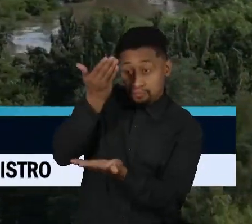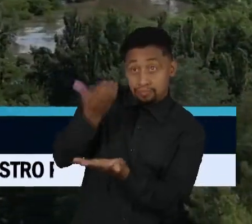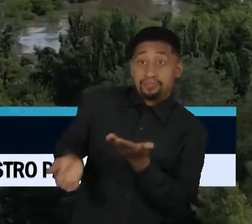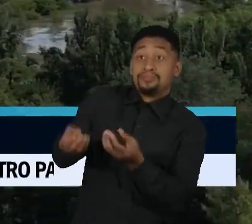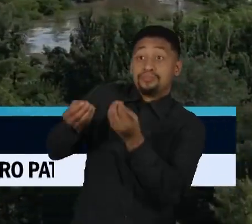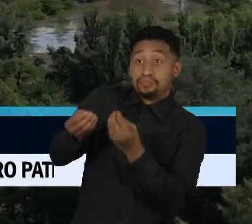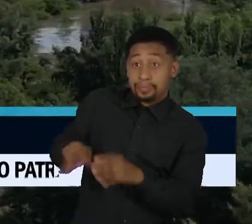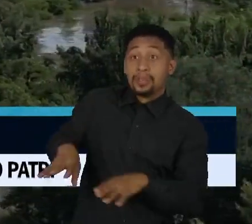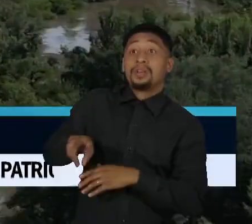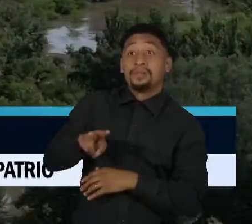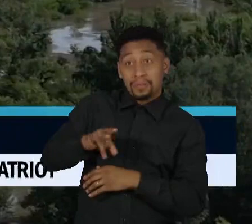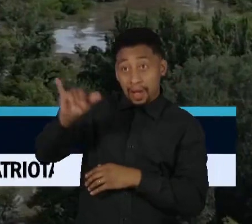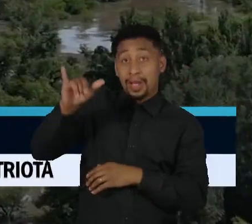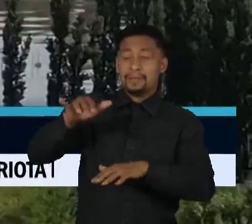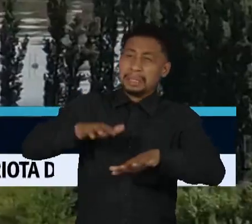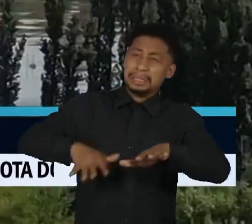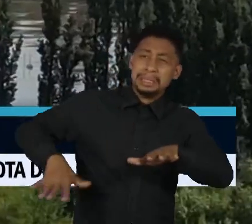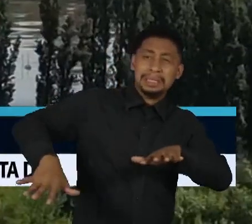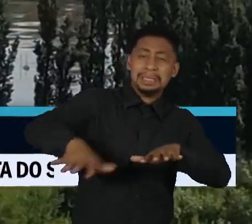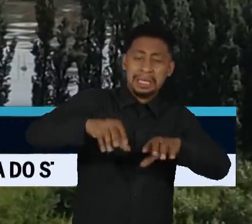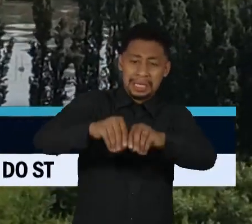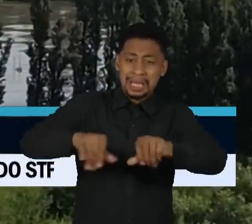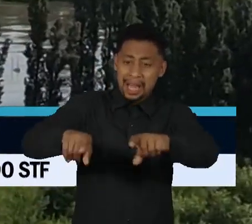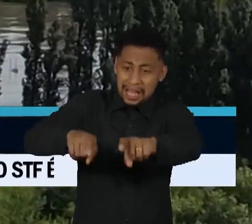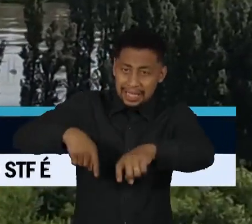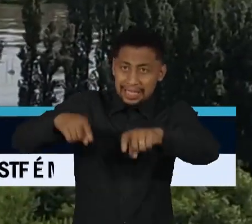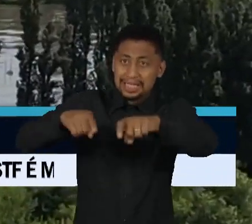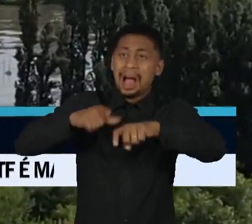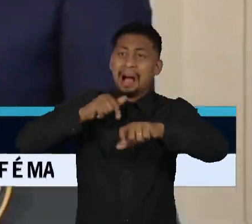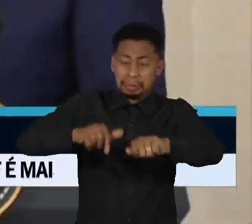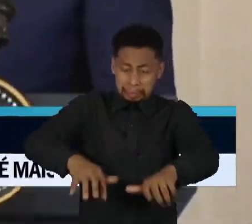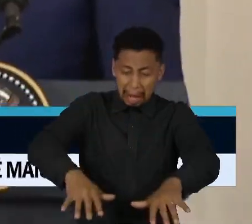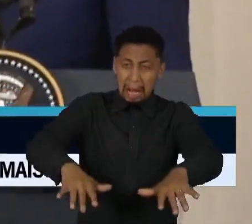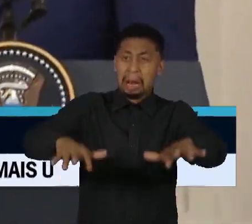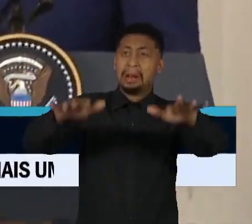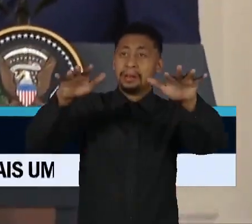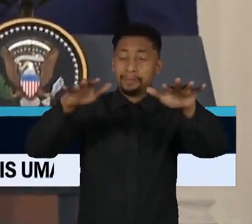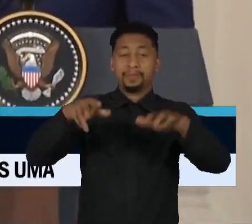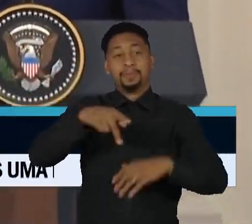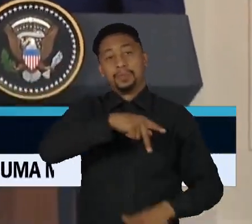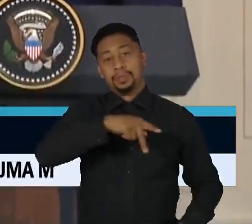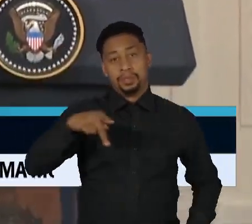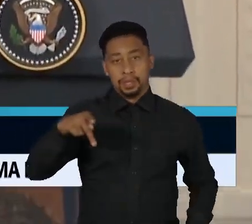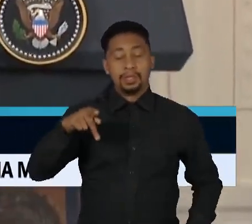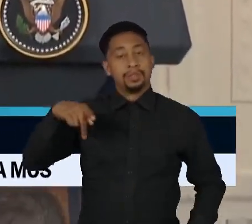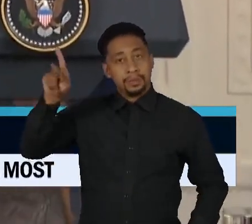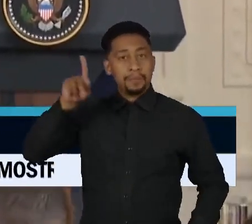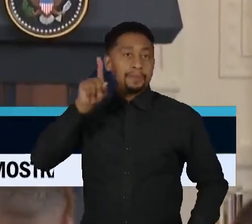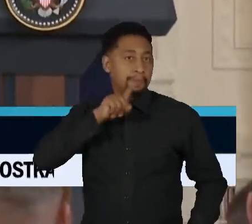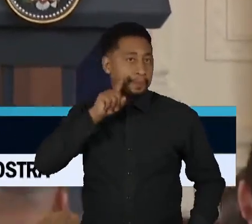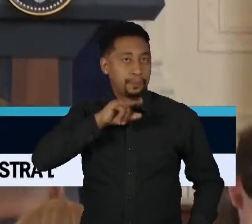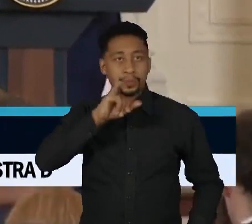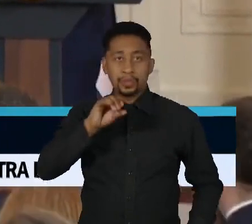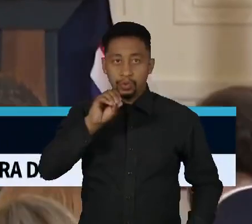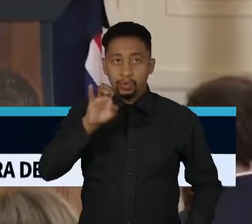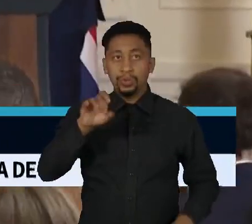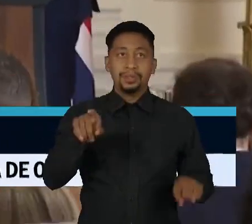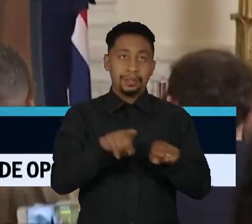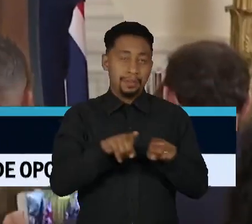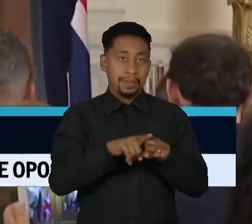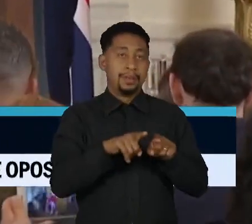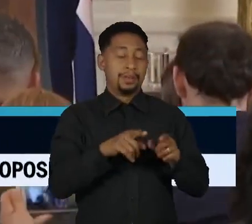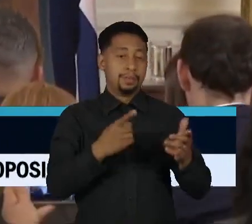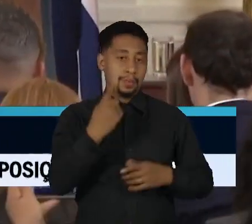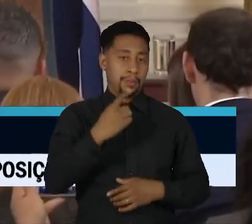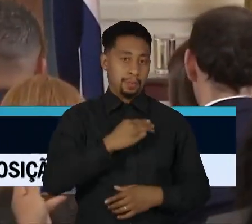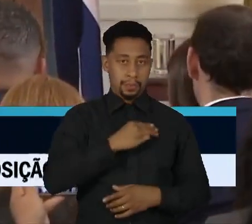água invadiu milhares de hectares de terras agrícolas. O presidente americano Joe Biden e o premier britânico Rishi Sunak